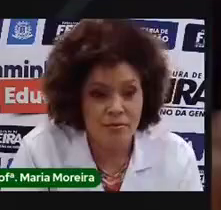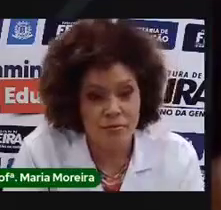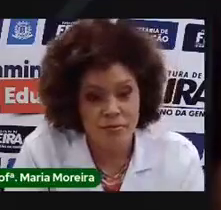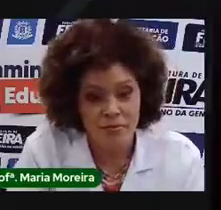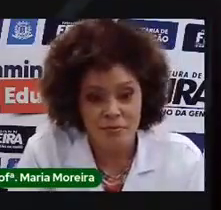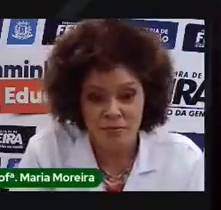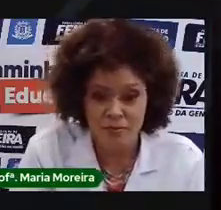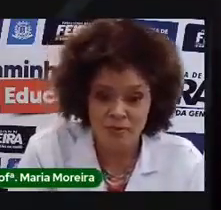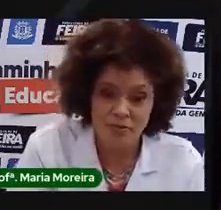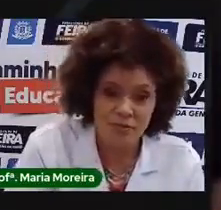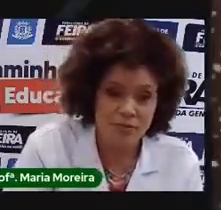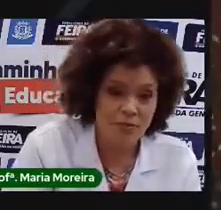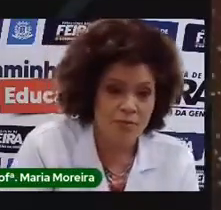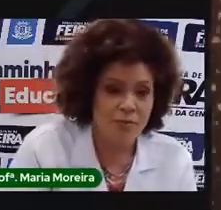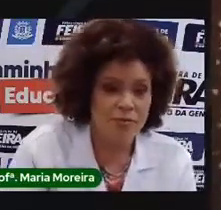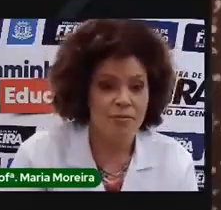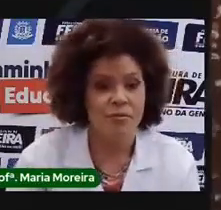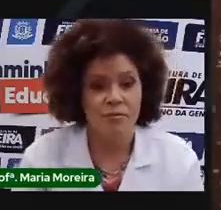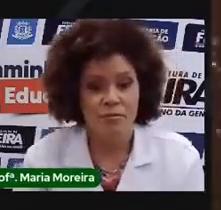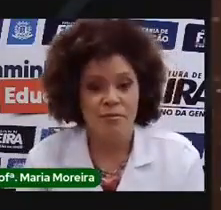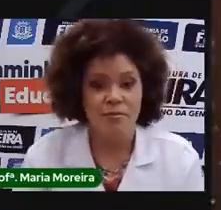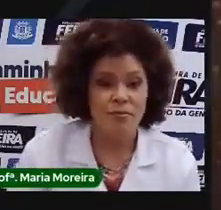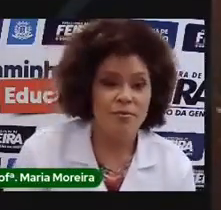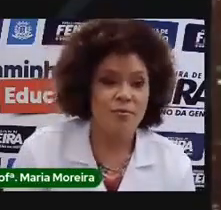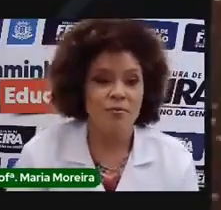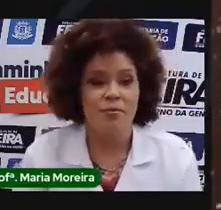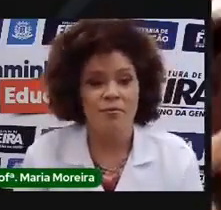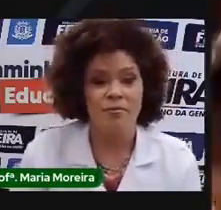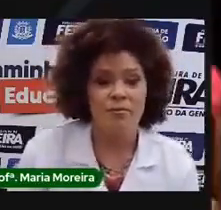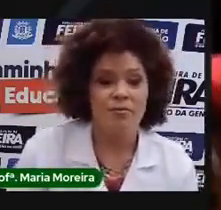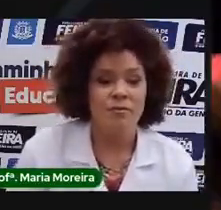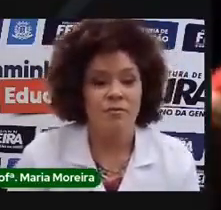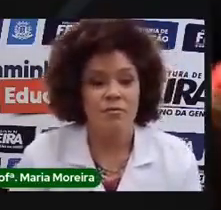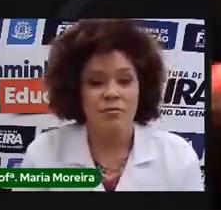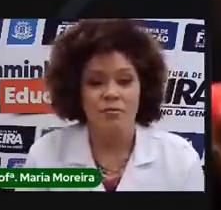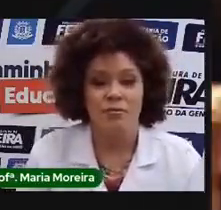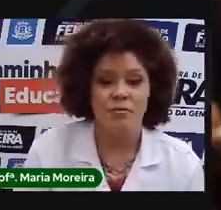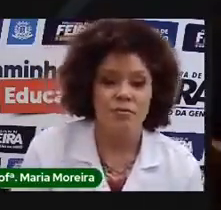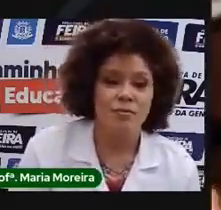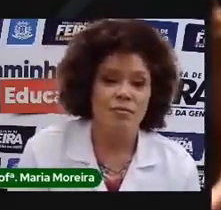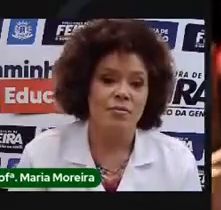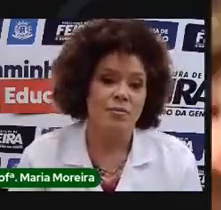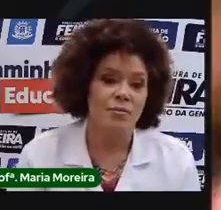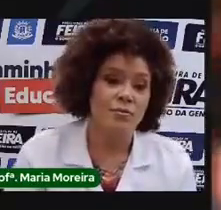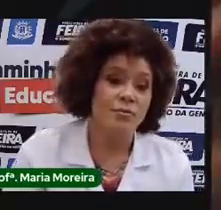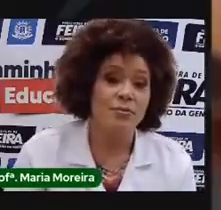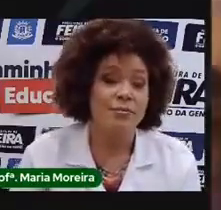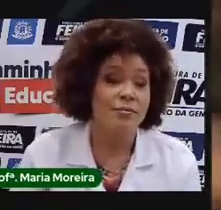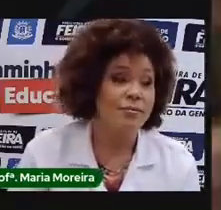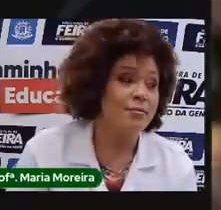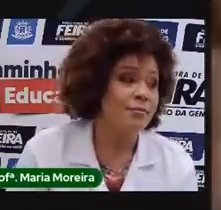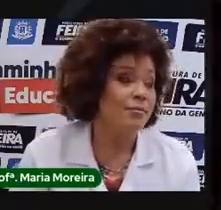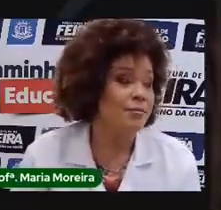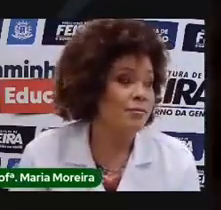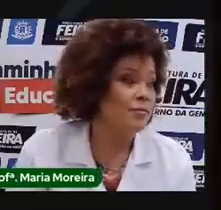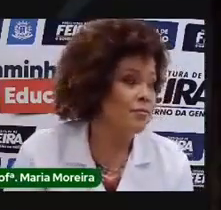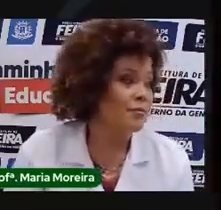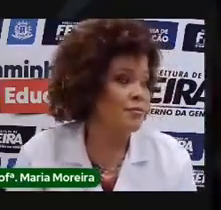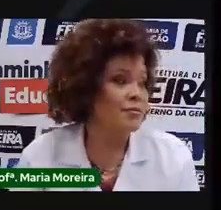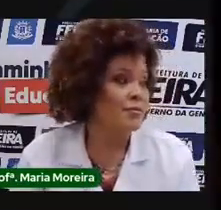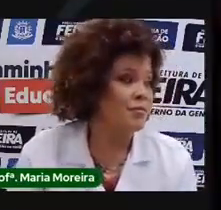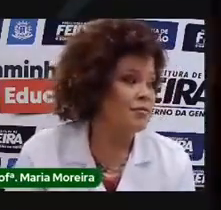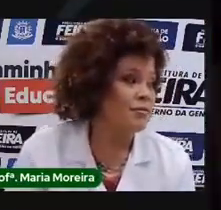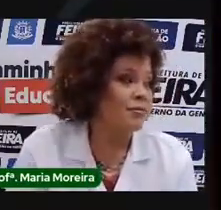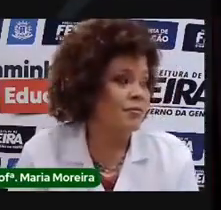multidão, olha a micareta, olha São João. Feira, feira, minha feira, flor de